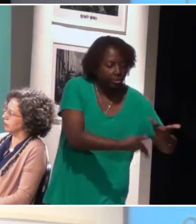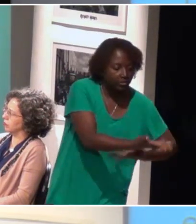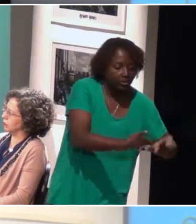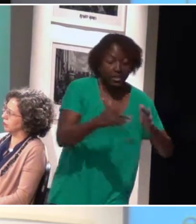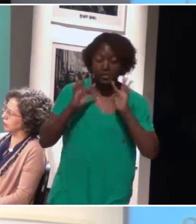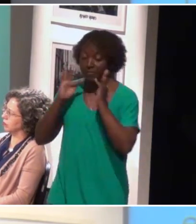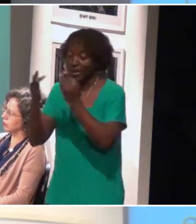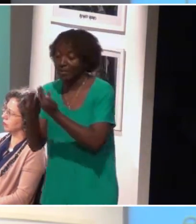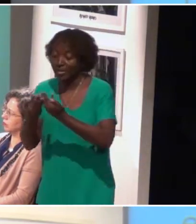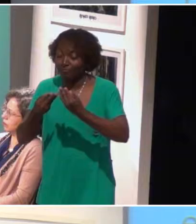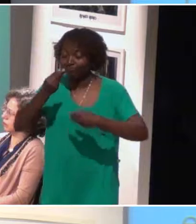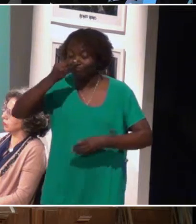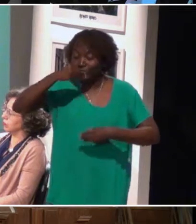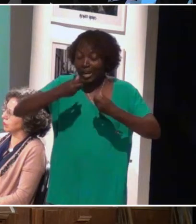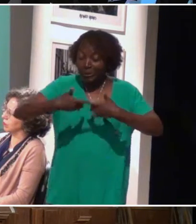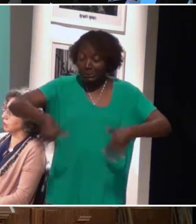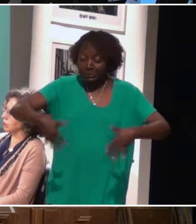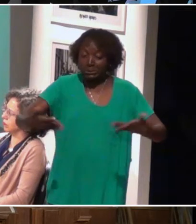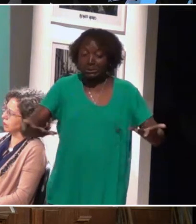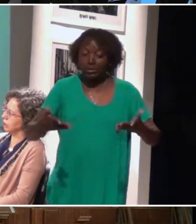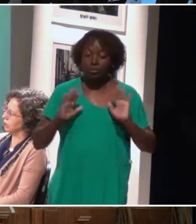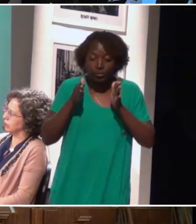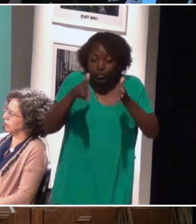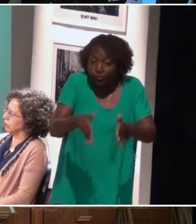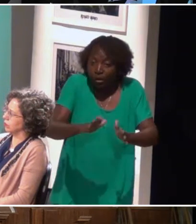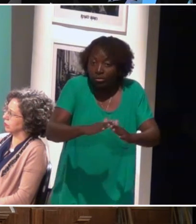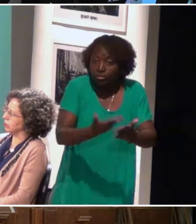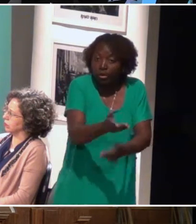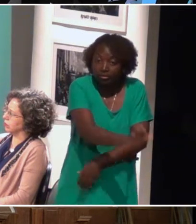famílias ficou fragilizado. Hoje, as famílias